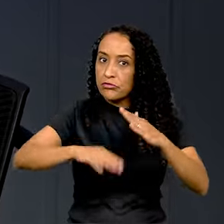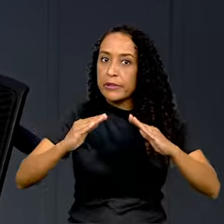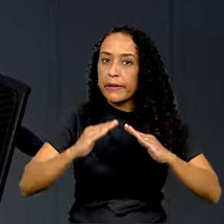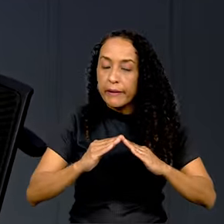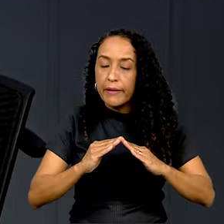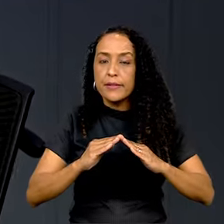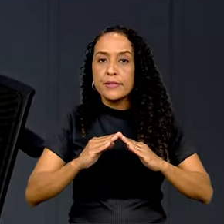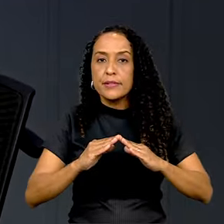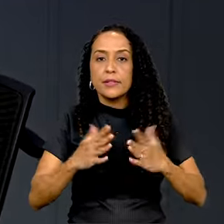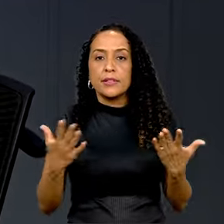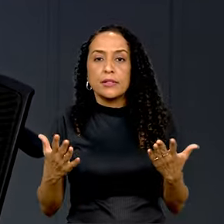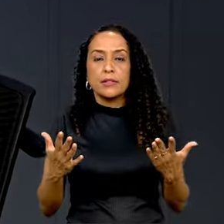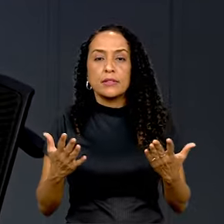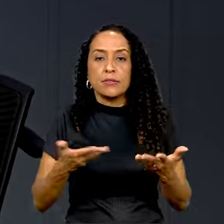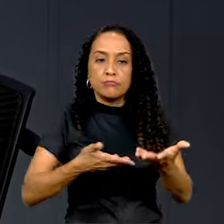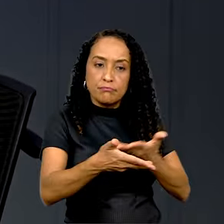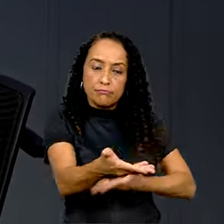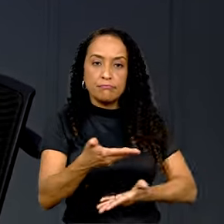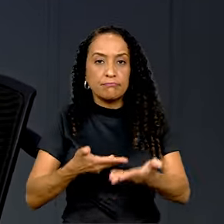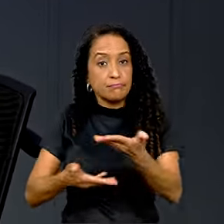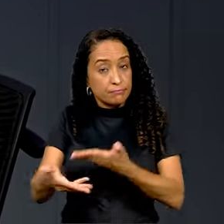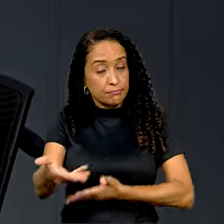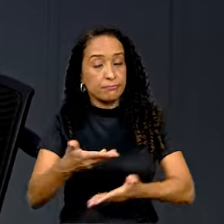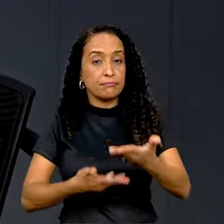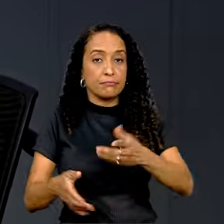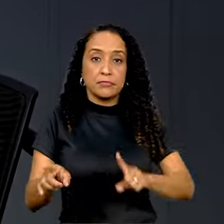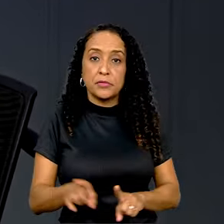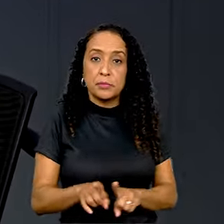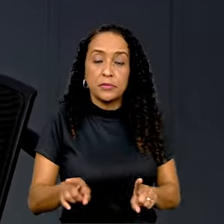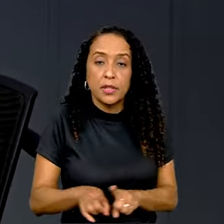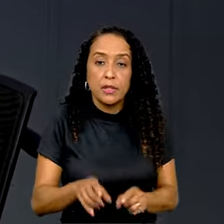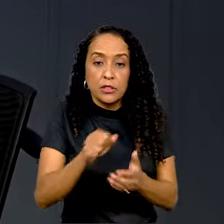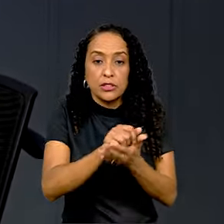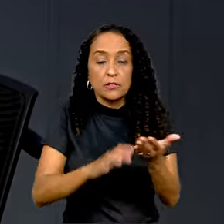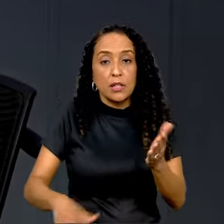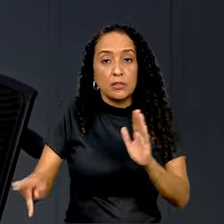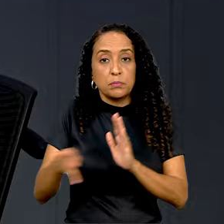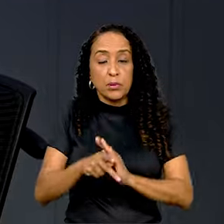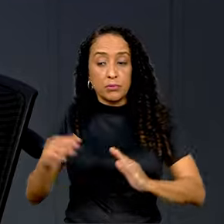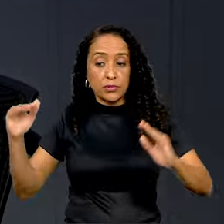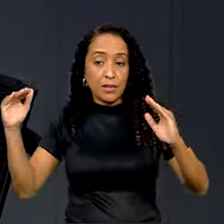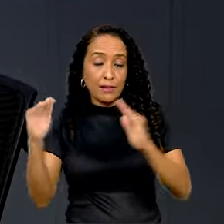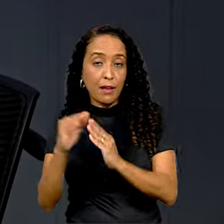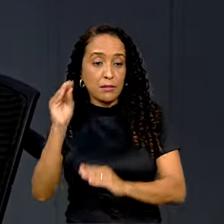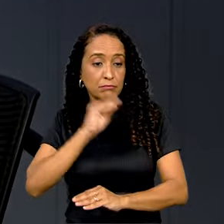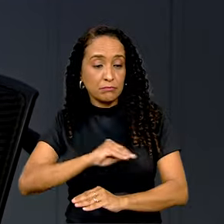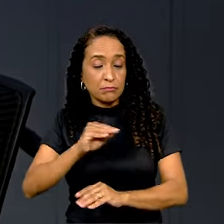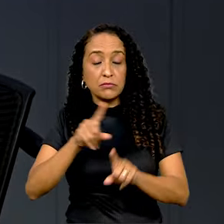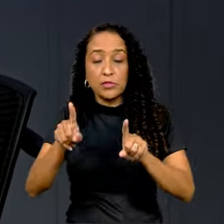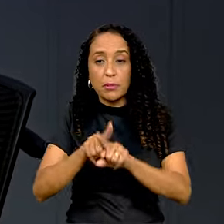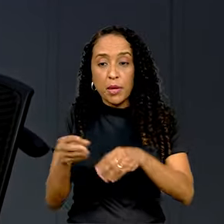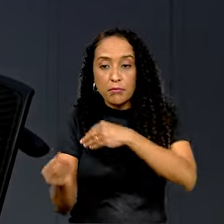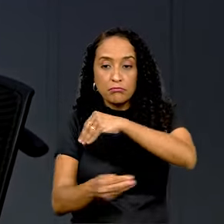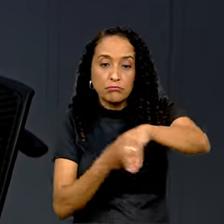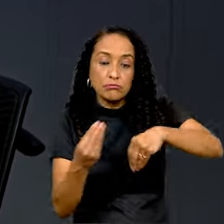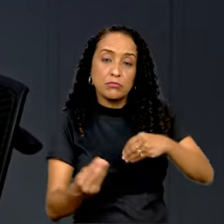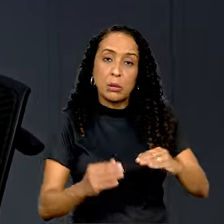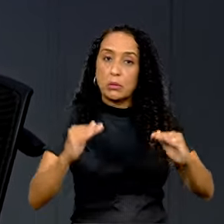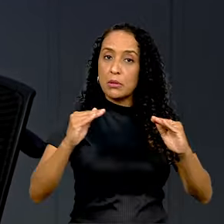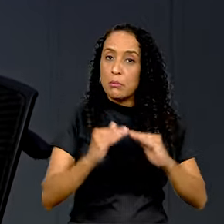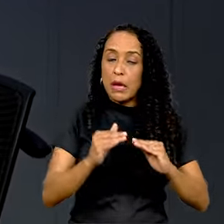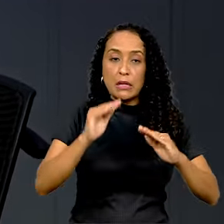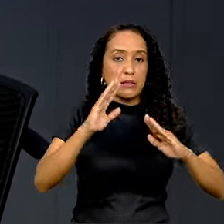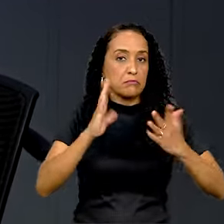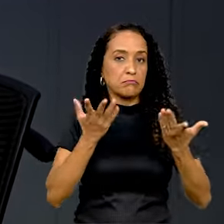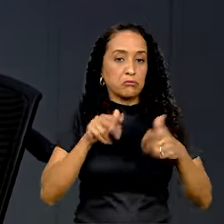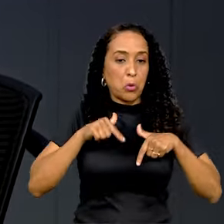de casa compartilhando ao mesmo tempo tarefas do seu trabalho remunerado com do trabalho não remunerado com